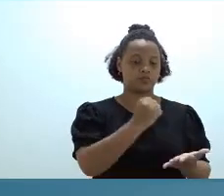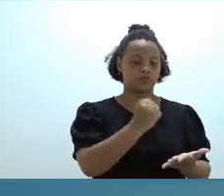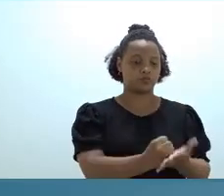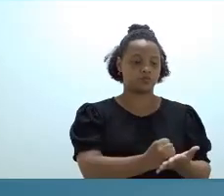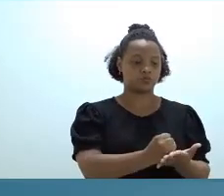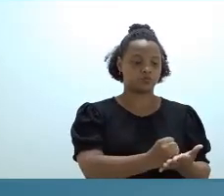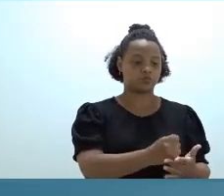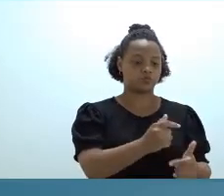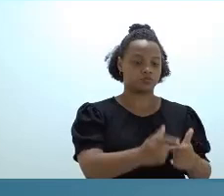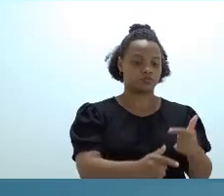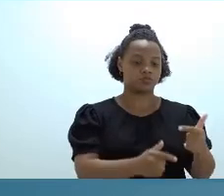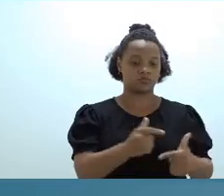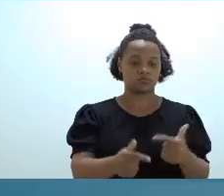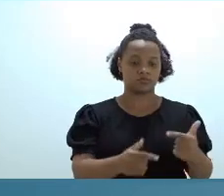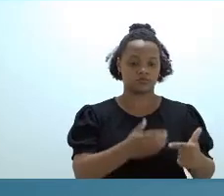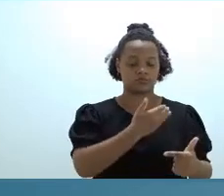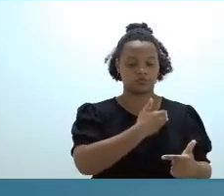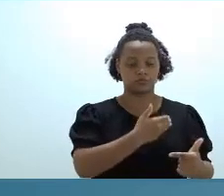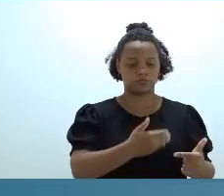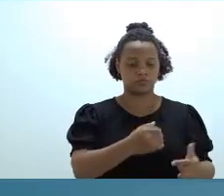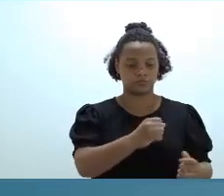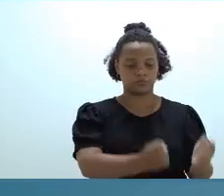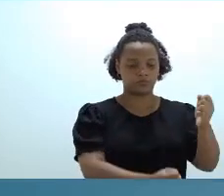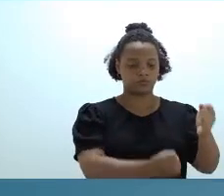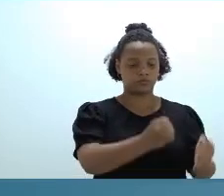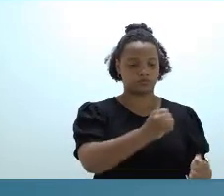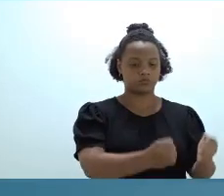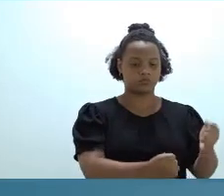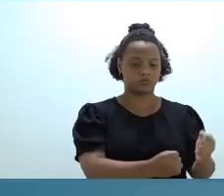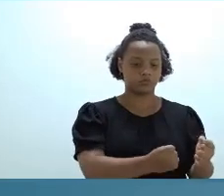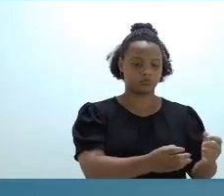de serviço de transporte de passageiros.